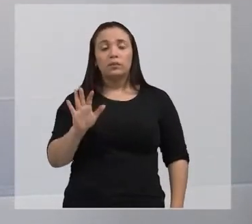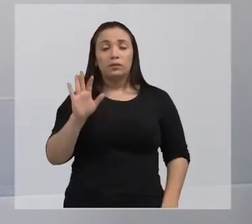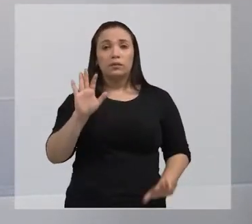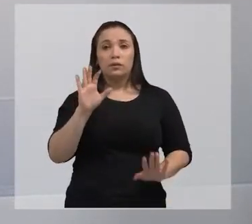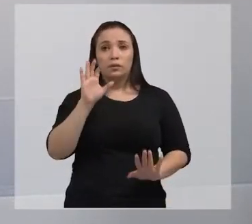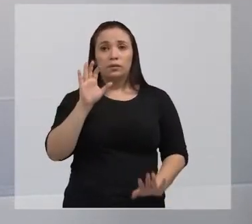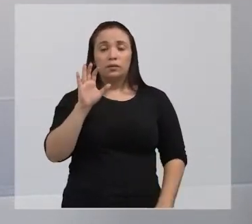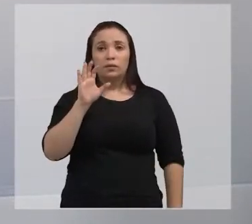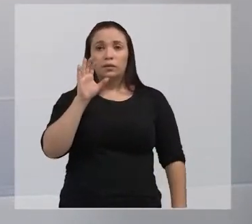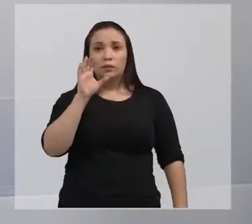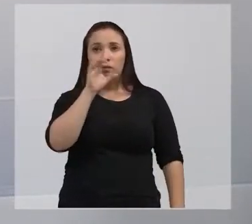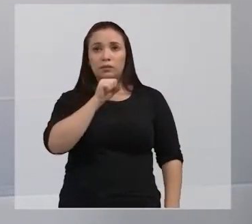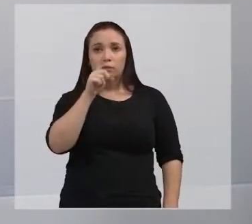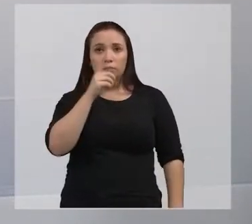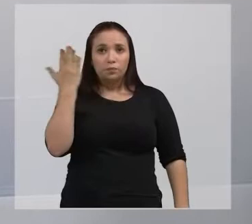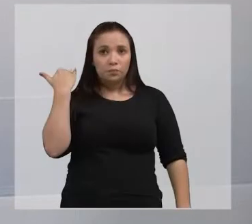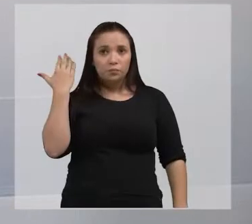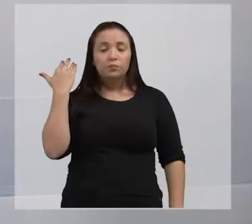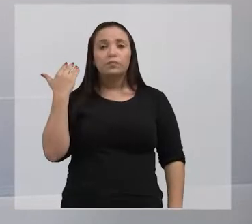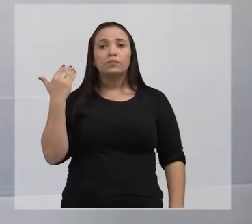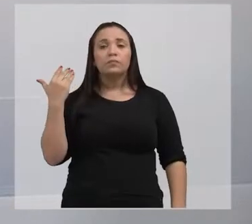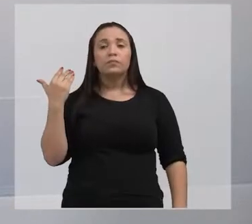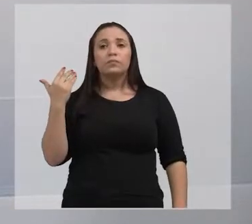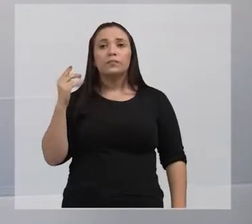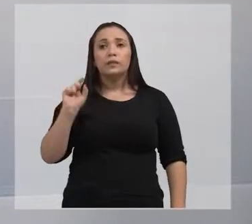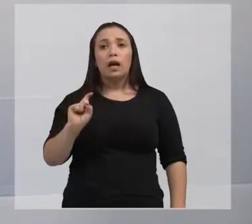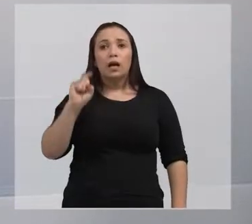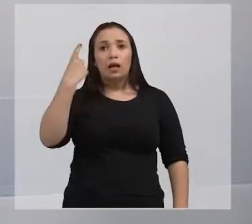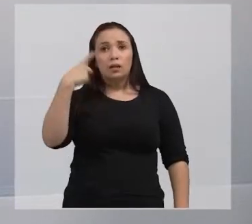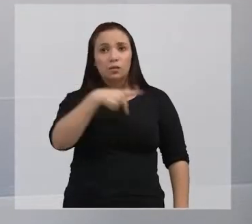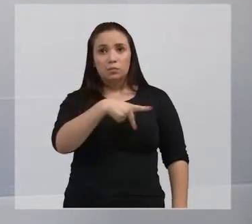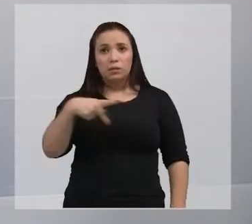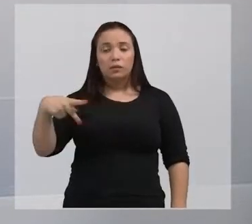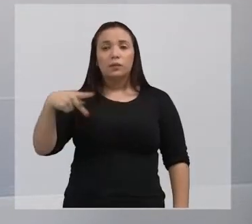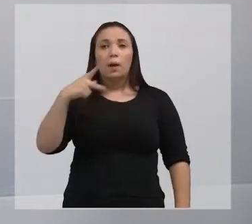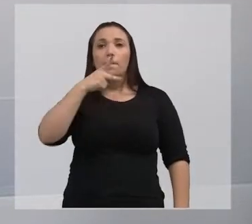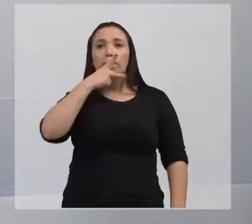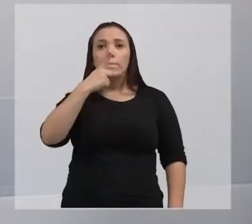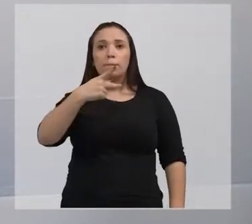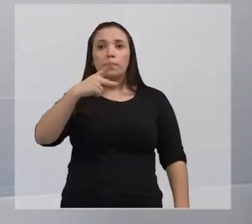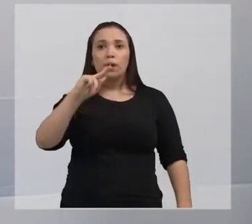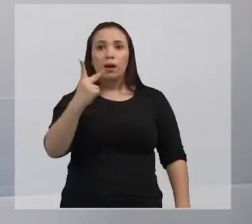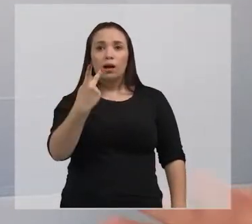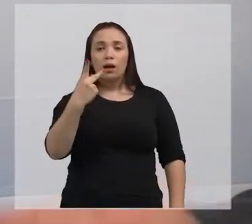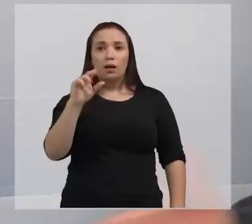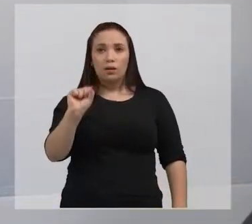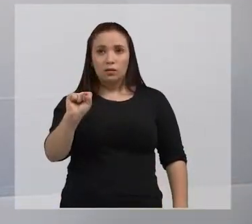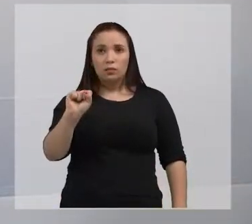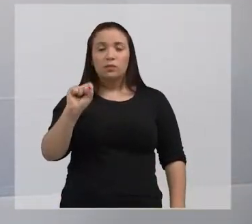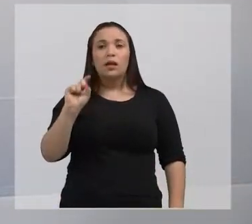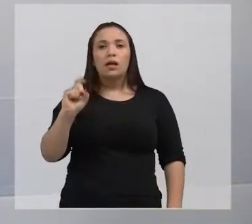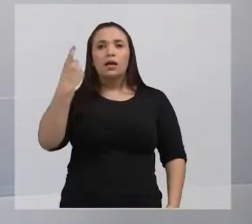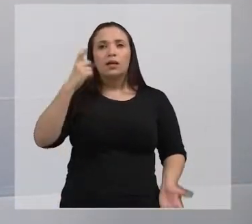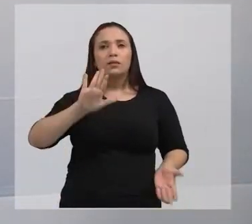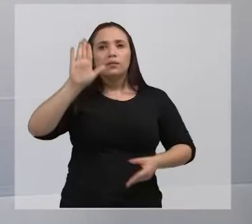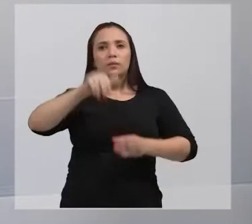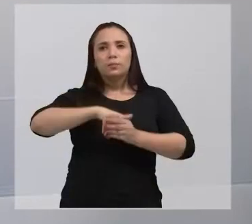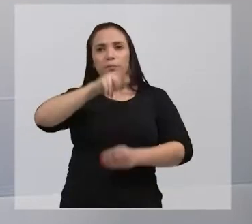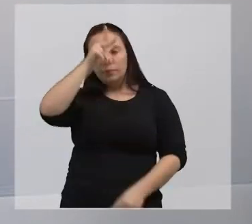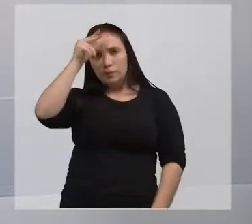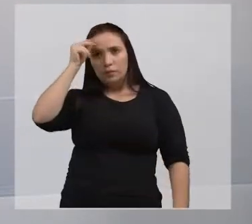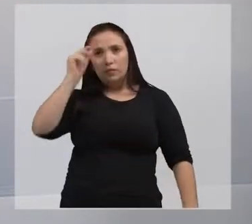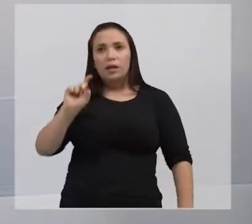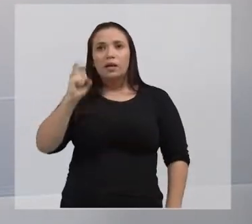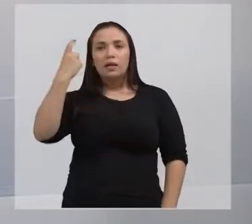final de semana que nós assistimos, o ex-presidente do PHS, ex-candidato a prefeito, que também já